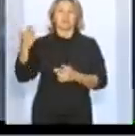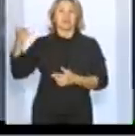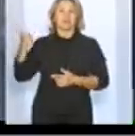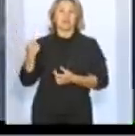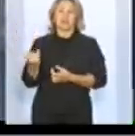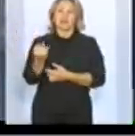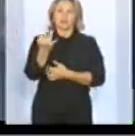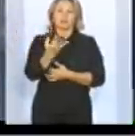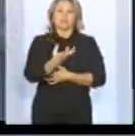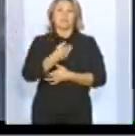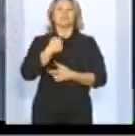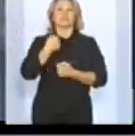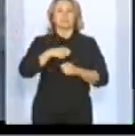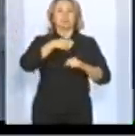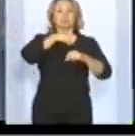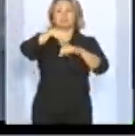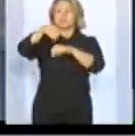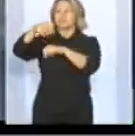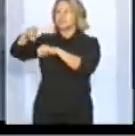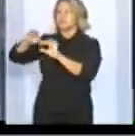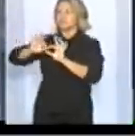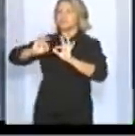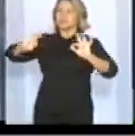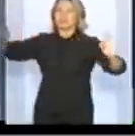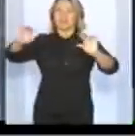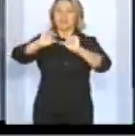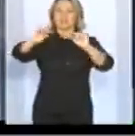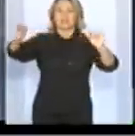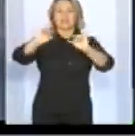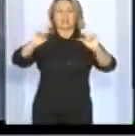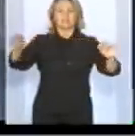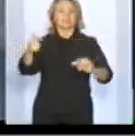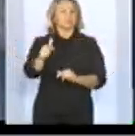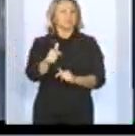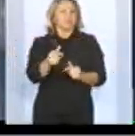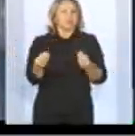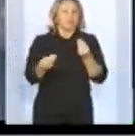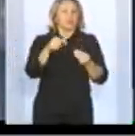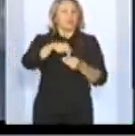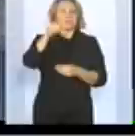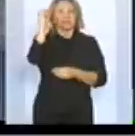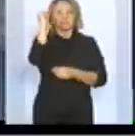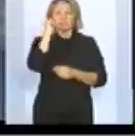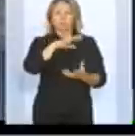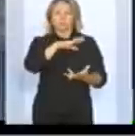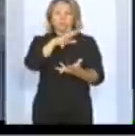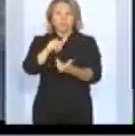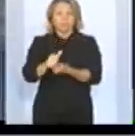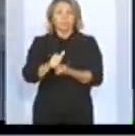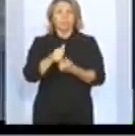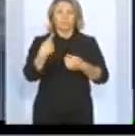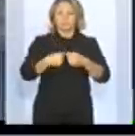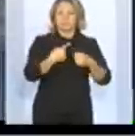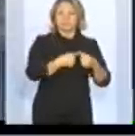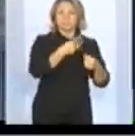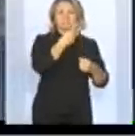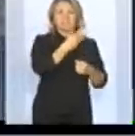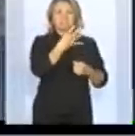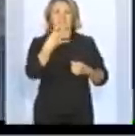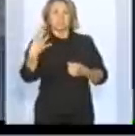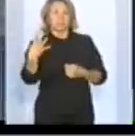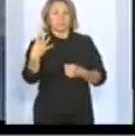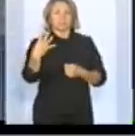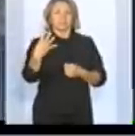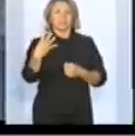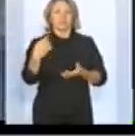cabos que eu posso distribuir. Não existe caso no mundo de uma cidade com 3, 4 operadores de TV a cabo. Não